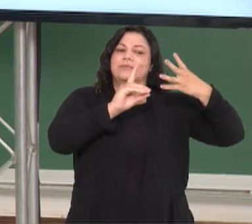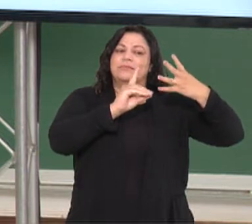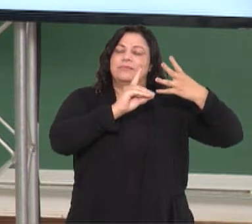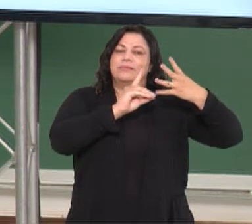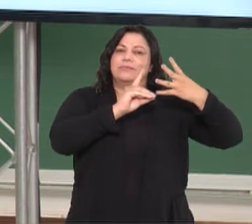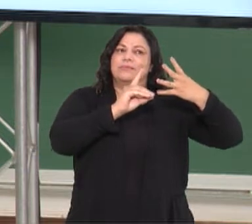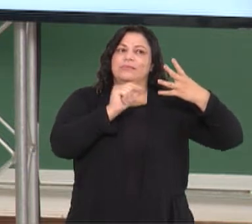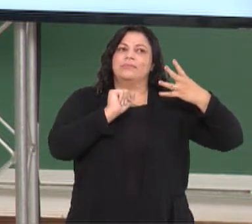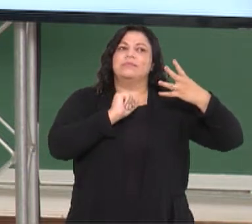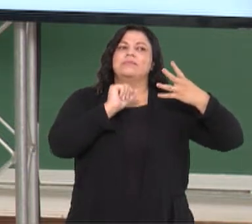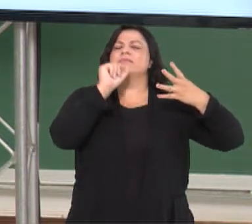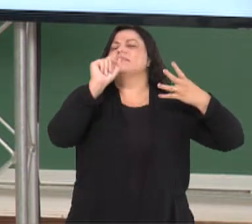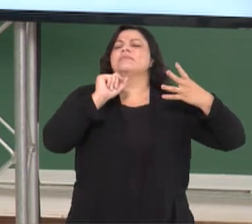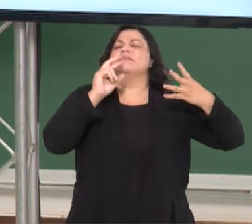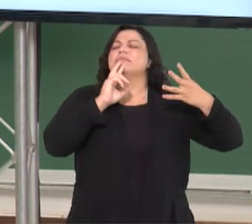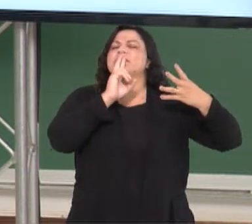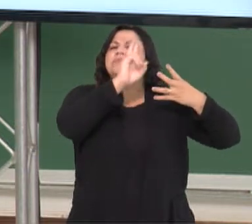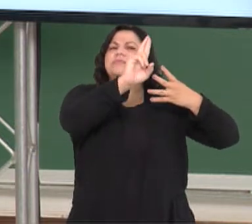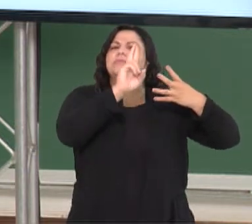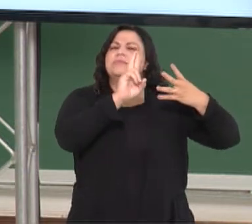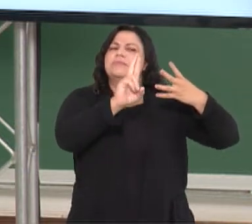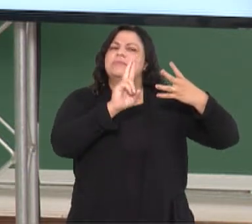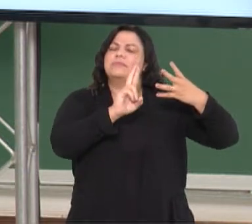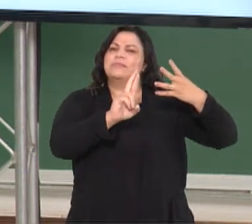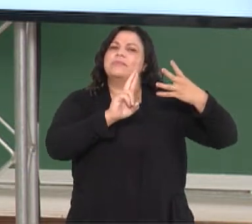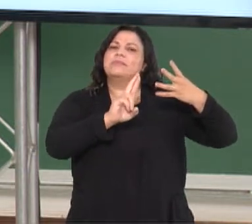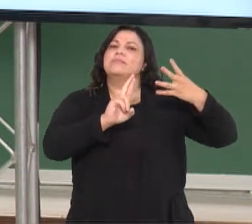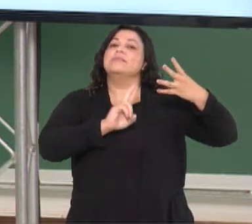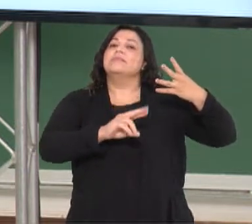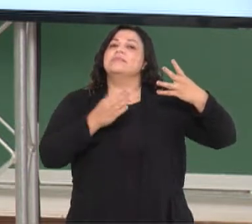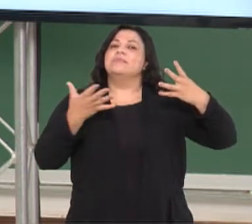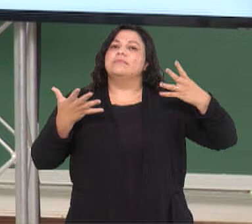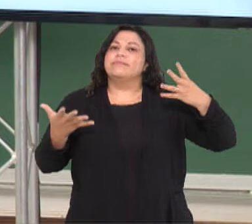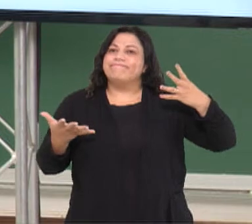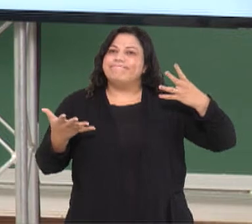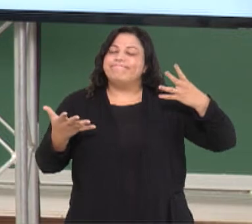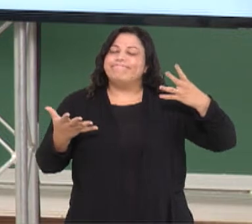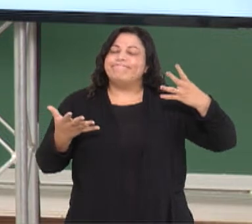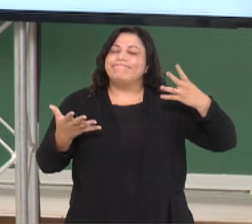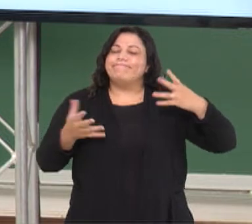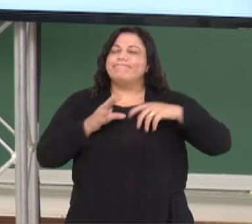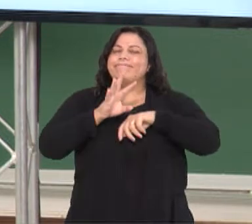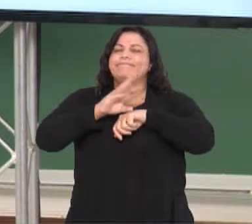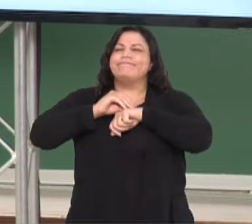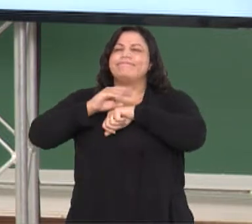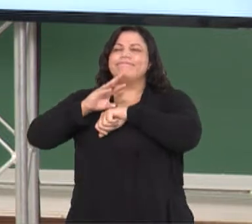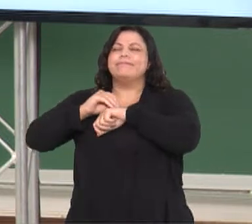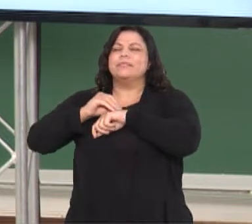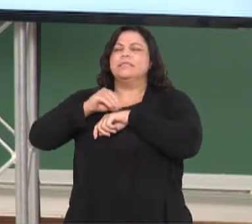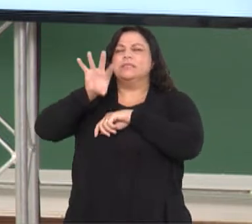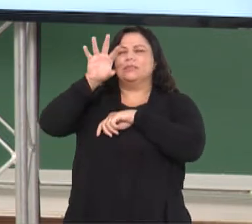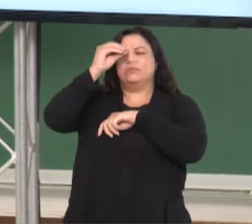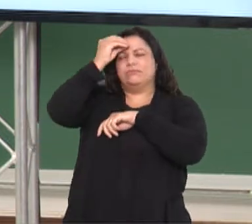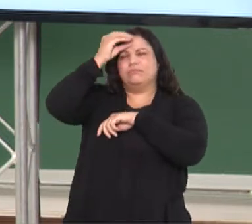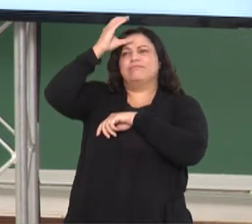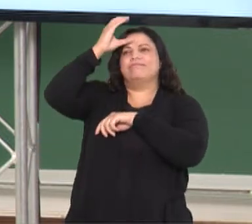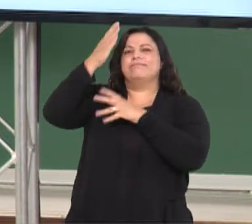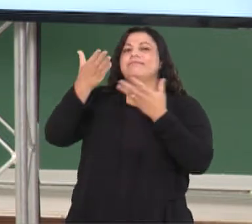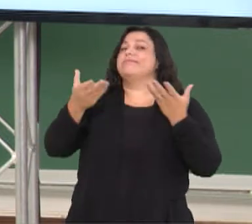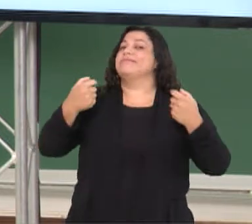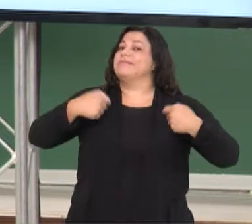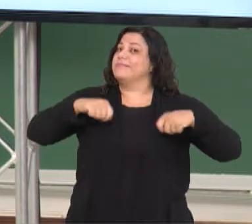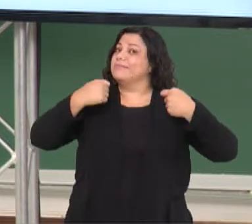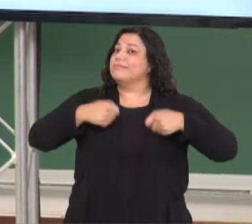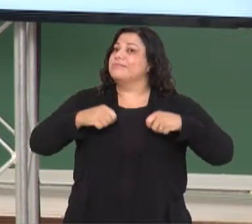seja este polinômio, qual é o valor de a, b e c? Aqui vai envolver conhecimento Além das operações subtração e adição, aquilo